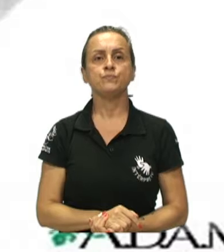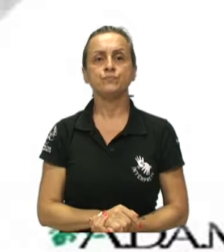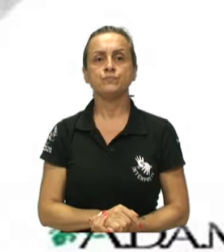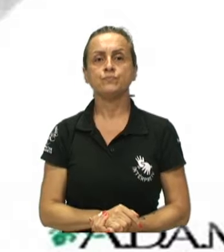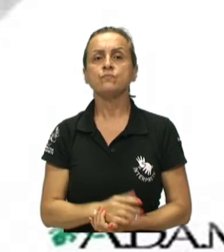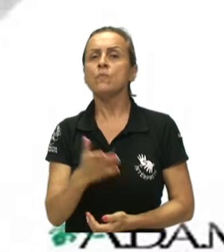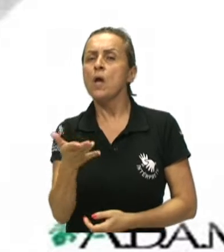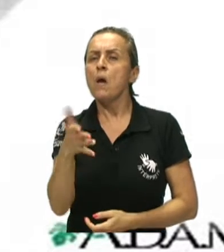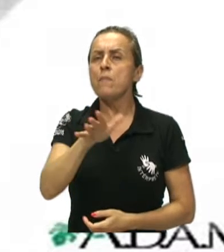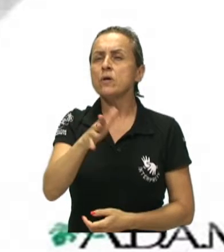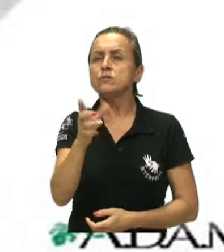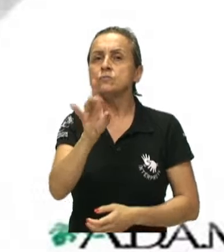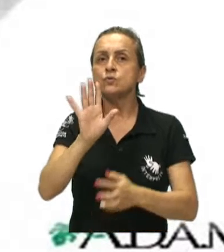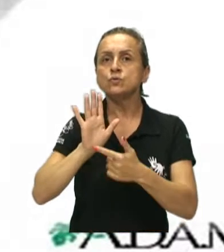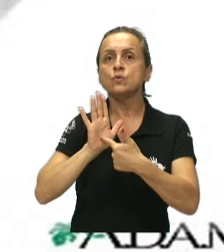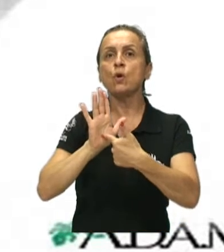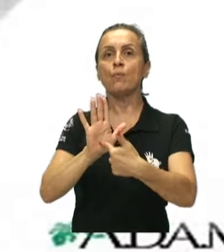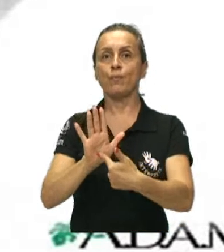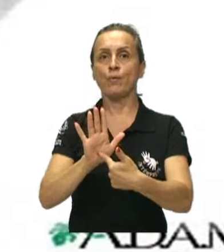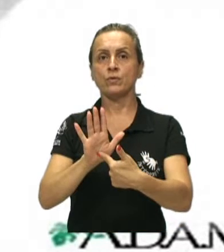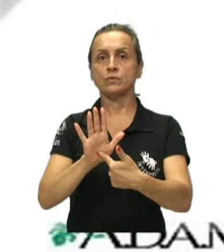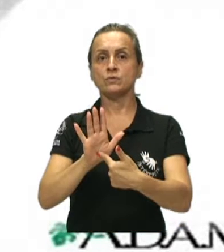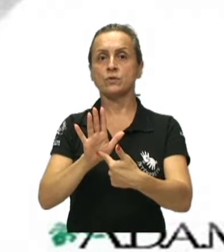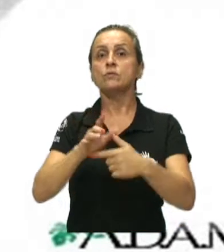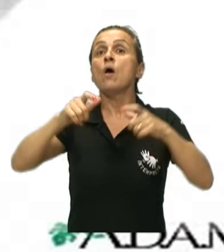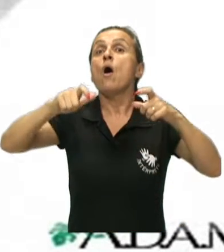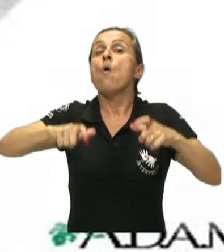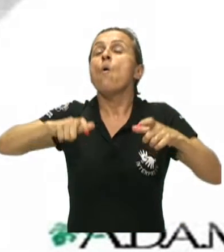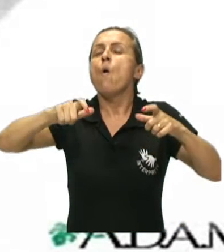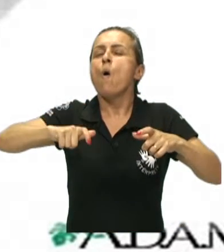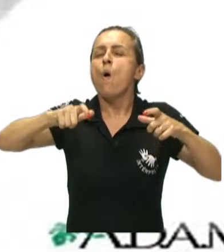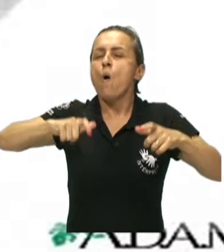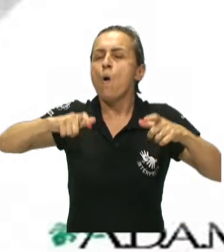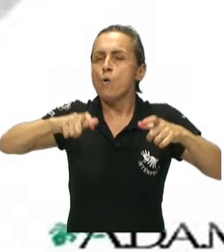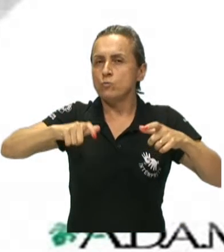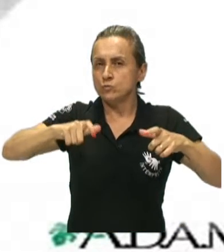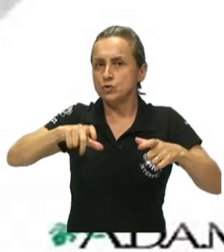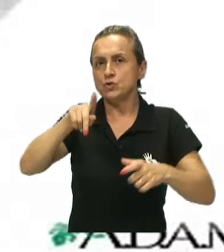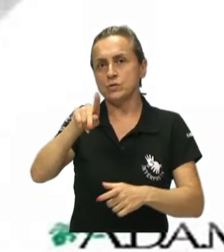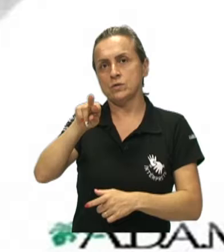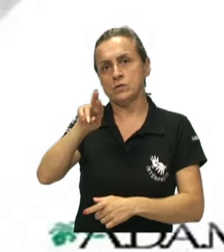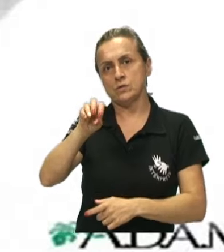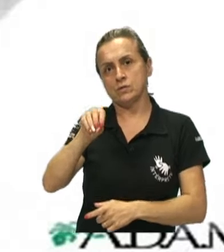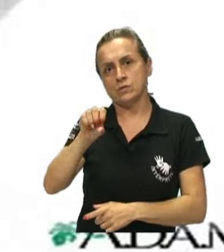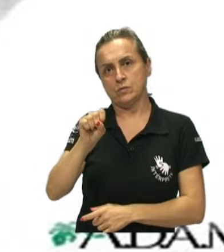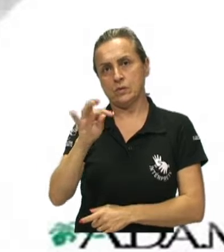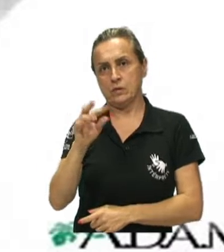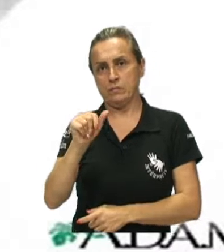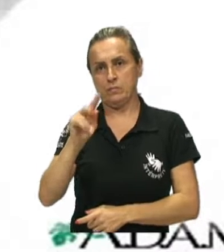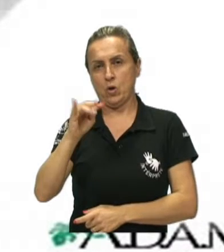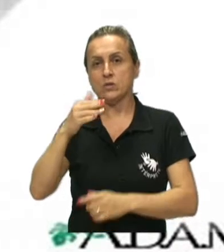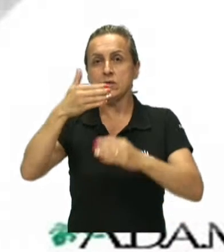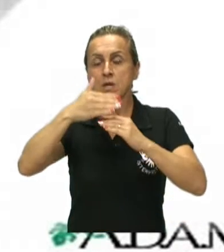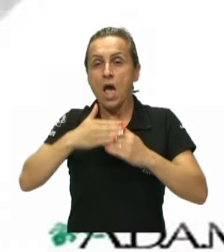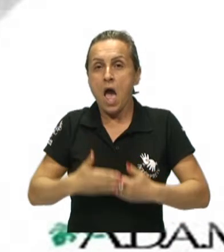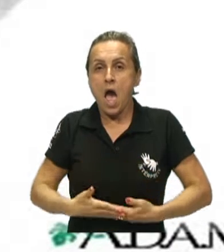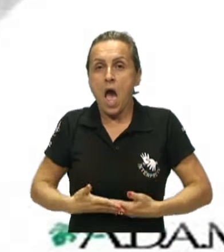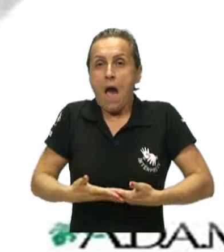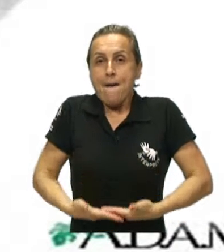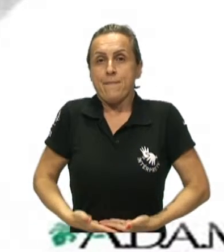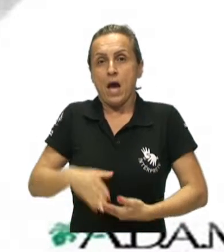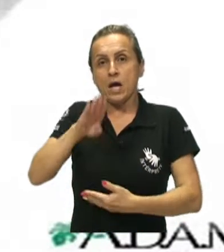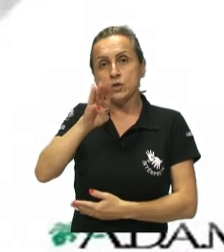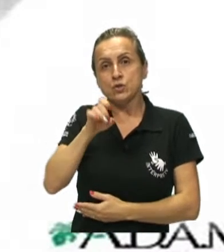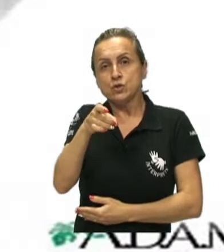Aqui mais ou menos só mostrando onde se localiza a próstata. Ela fica logo abaixo da bexiga, logo acima do